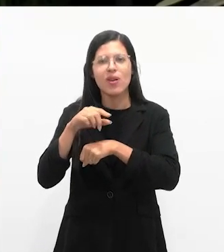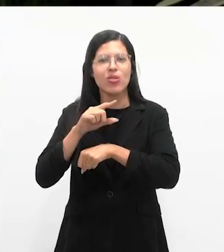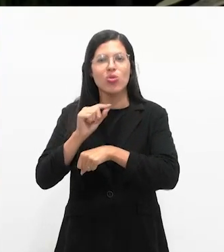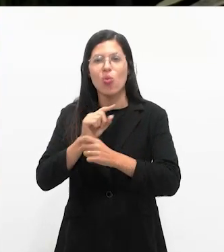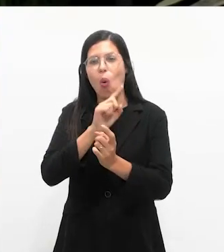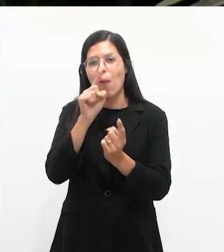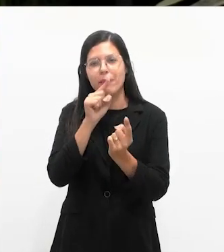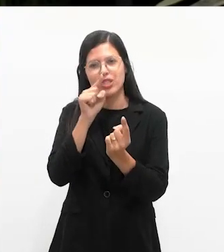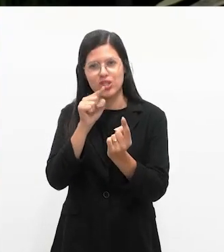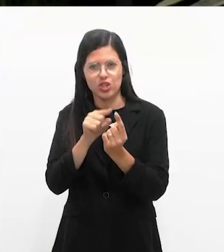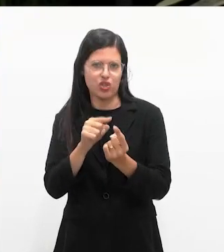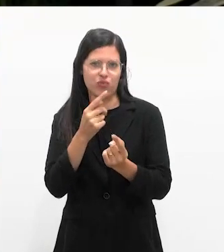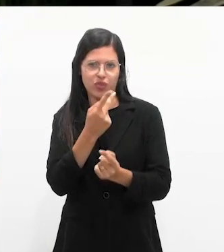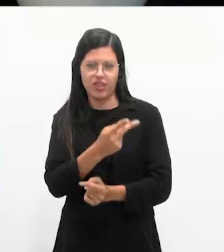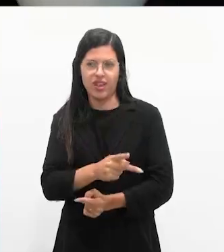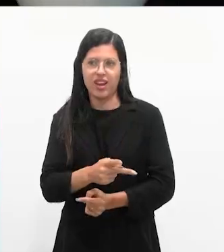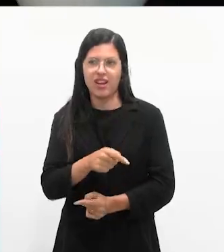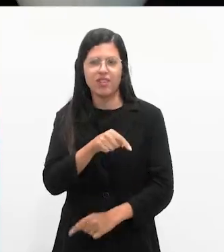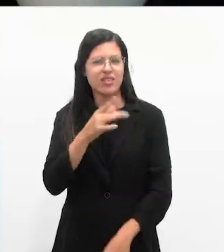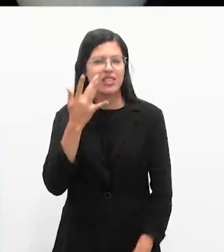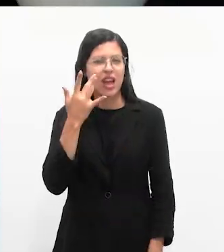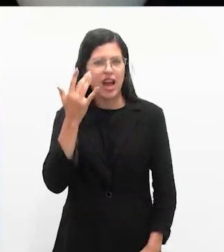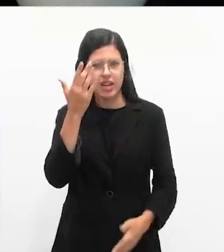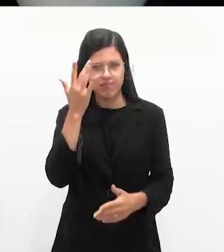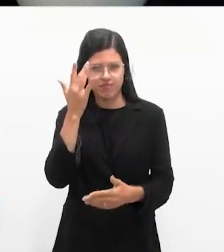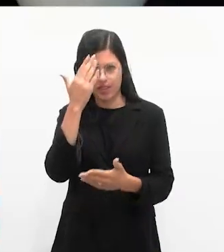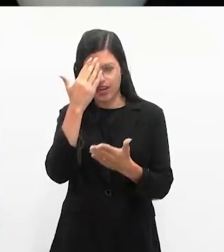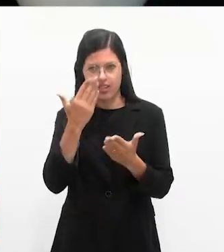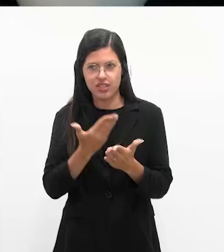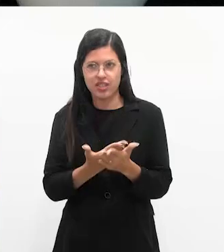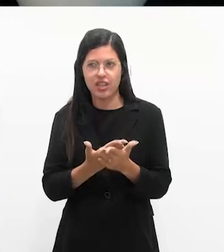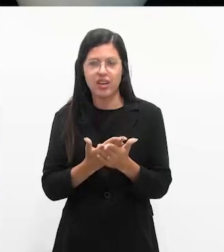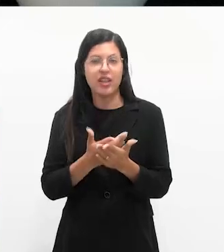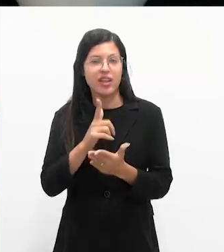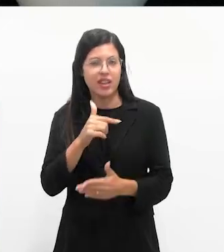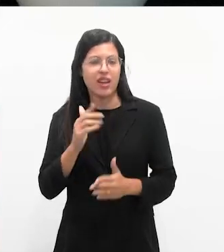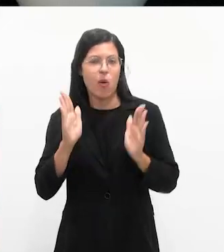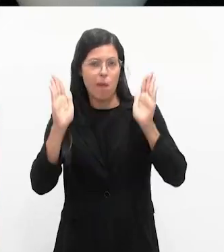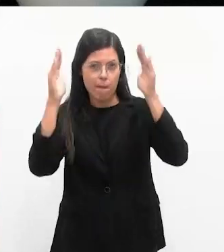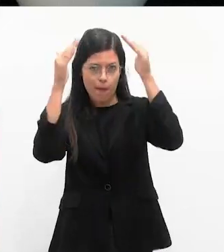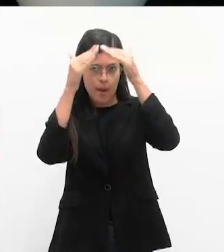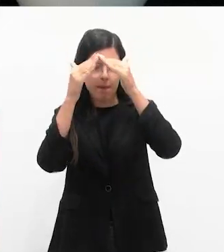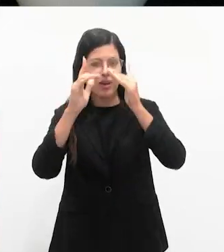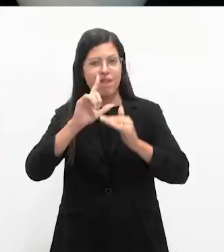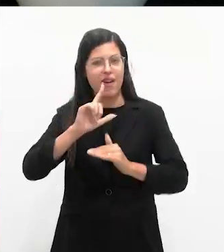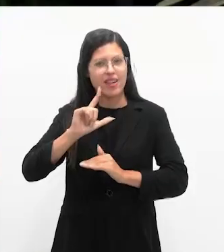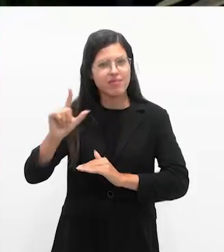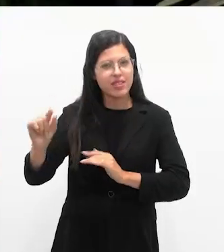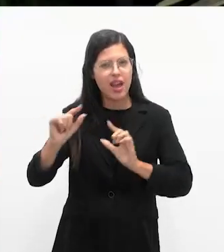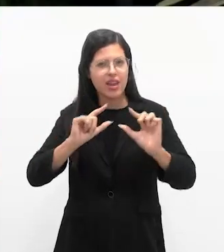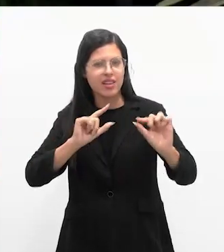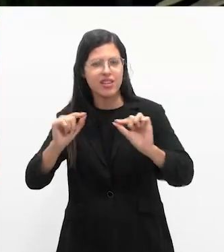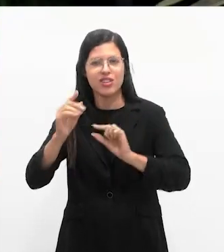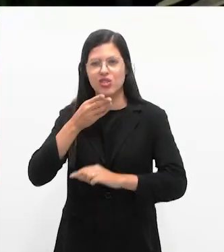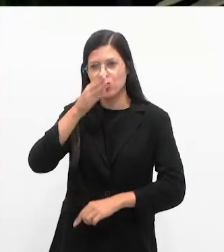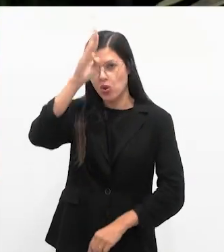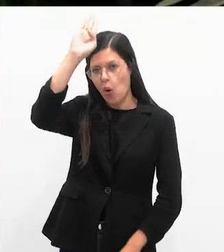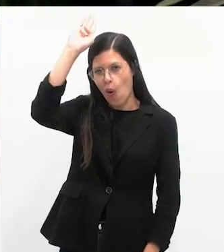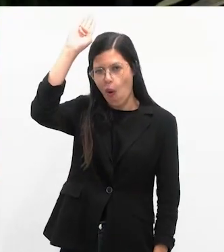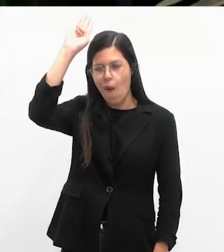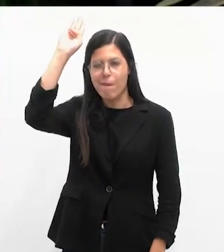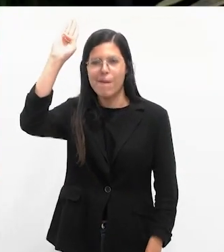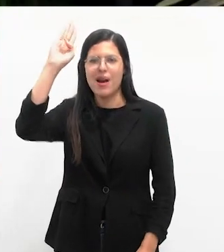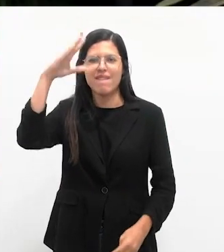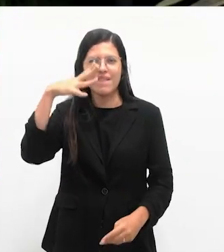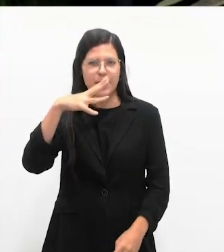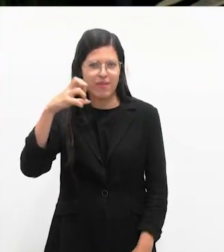ele pretende fazer. Você acha que ele é um papa que vai sair muito de Roma para ir aos locais? Outros países? Eu